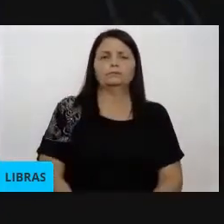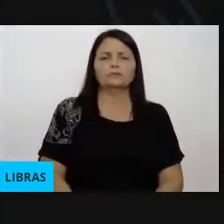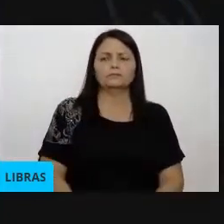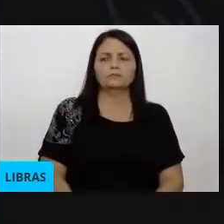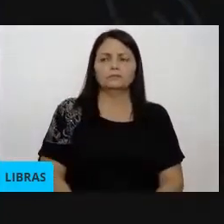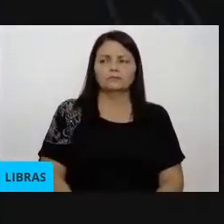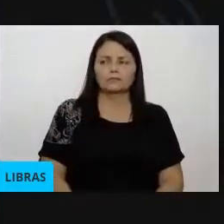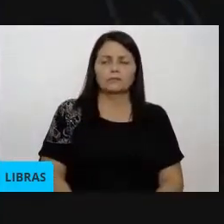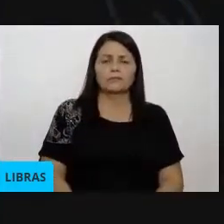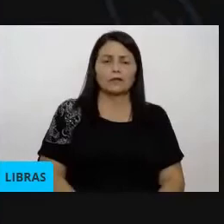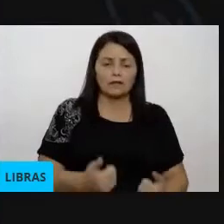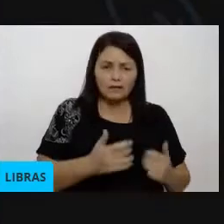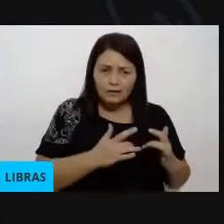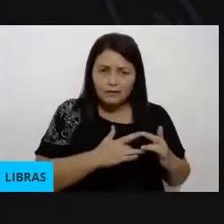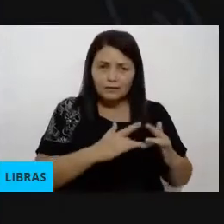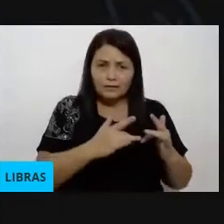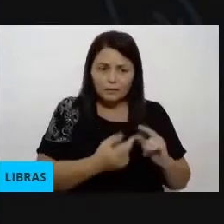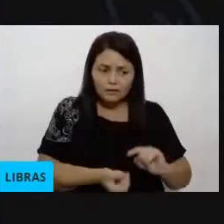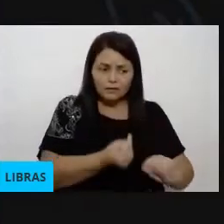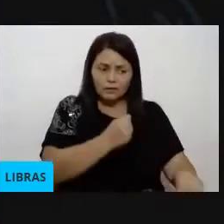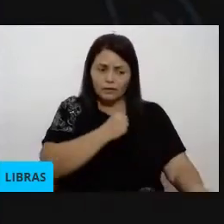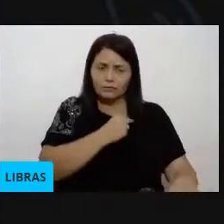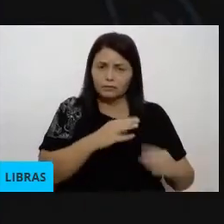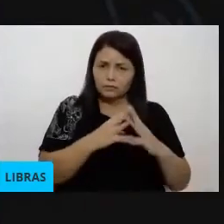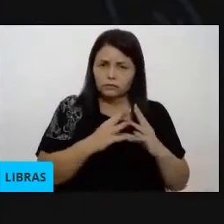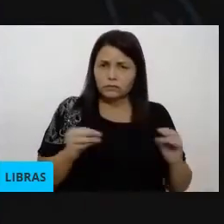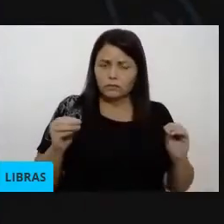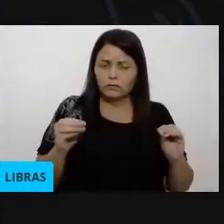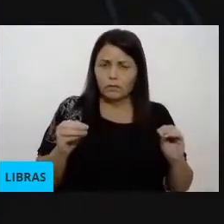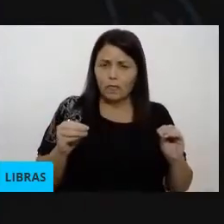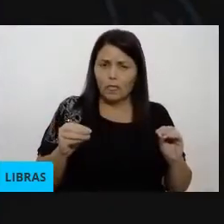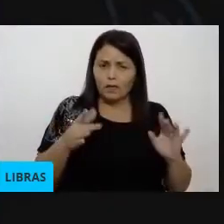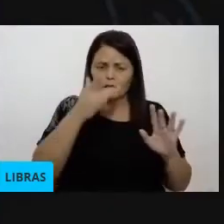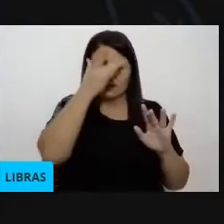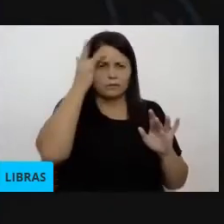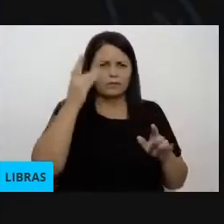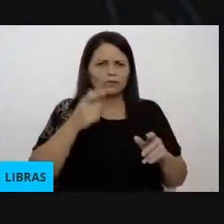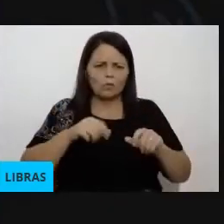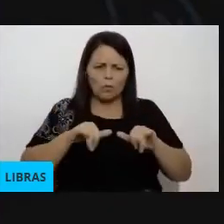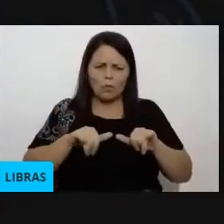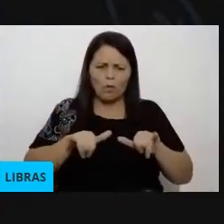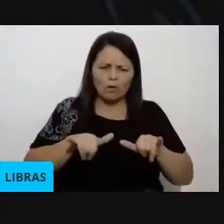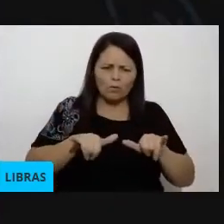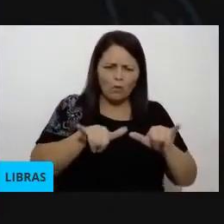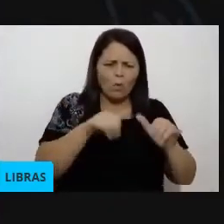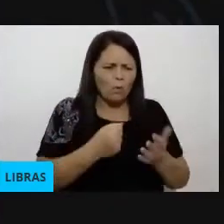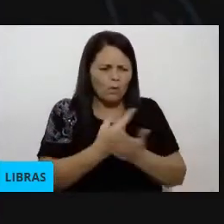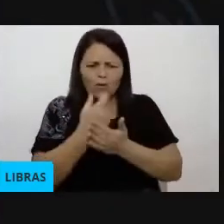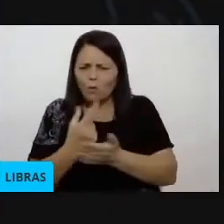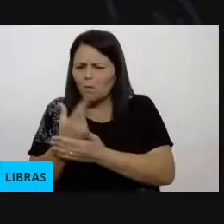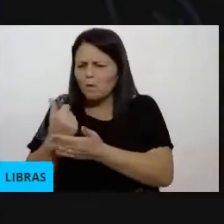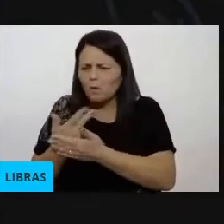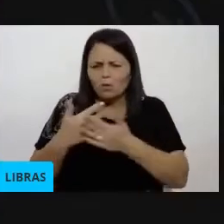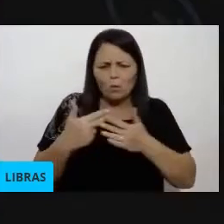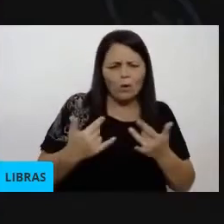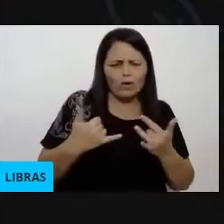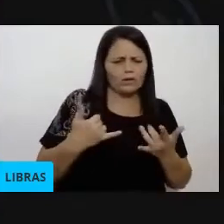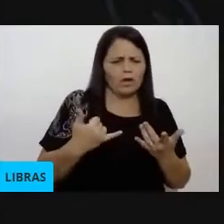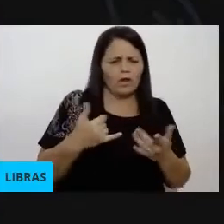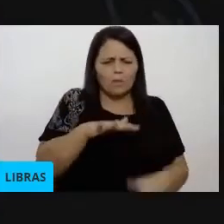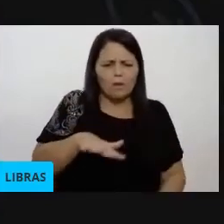Aquela solidariedade do começo acabou, né? Pessoal fazendo compra para o idoso e tal, acabou.